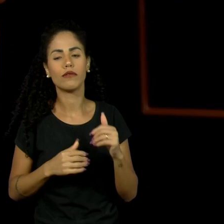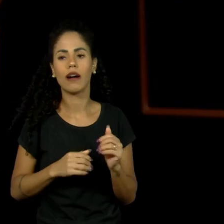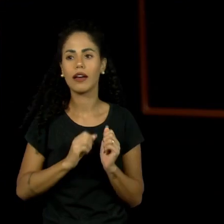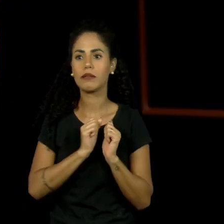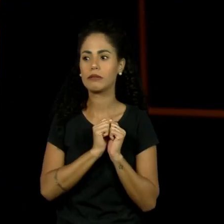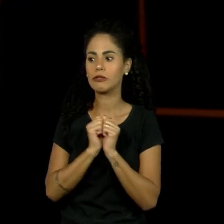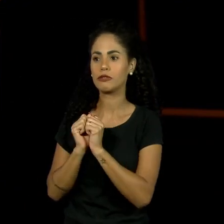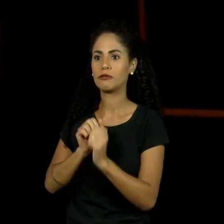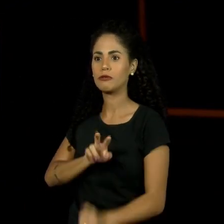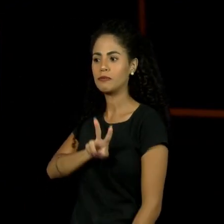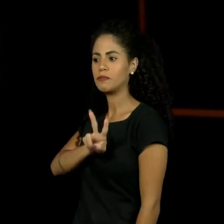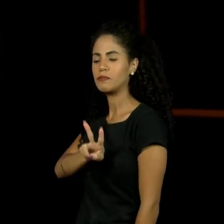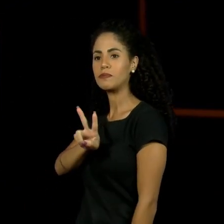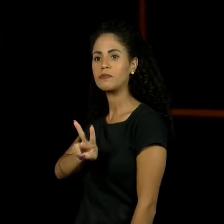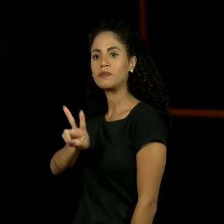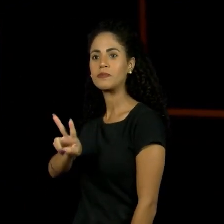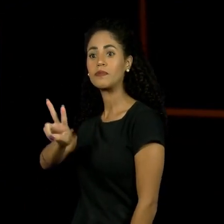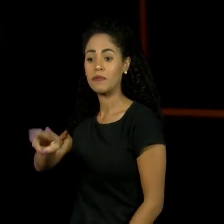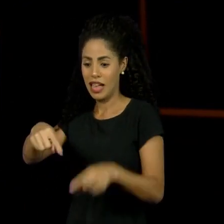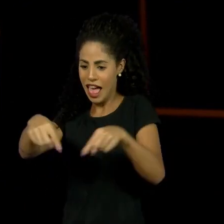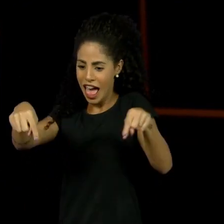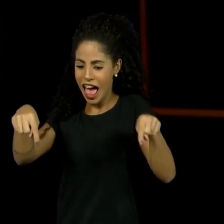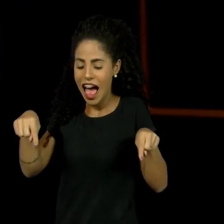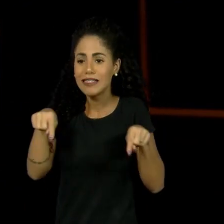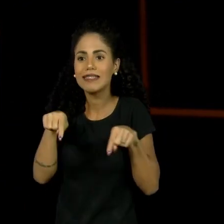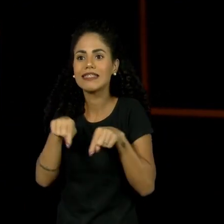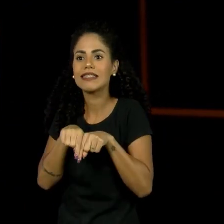entrei, a sala estava vazia, eles estavam acabando de passar o som.